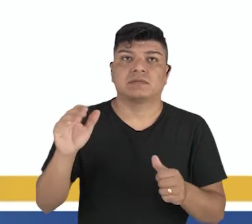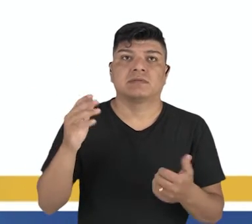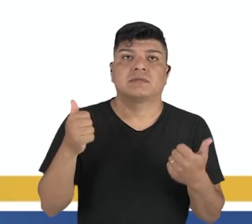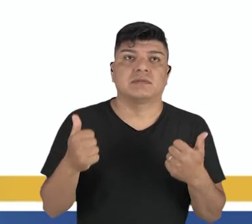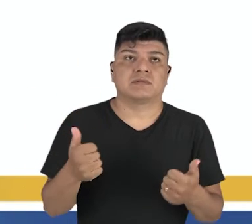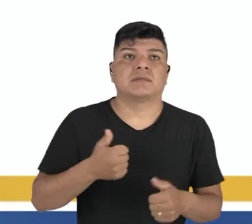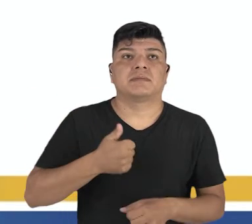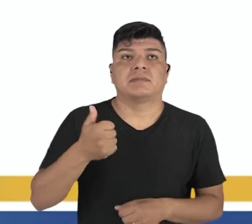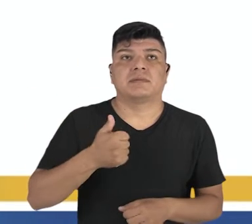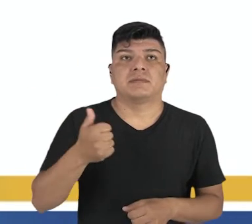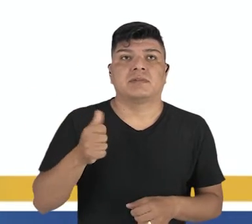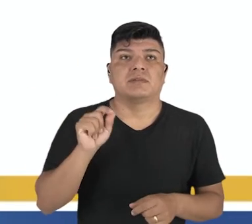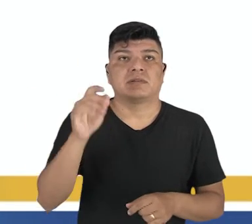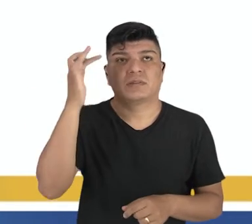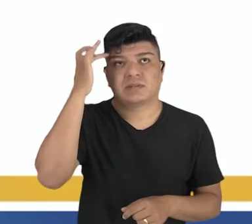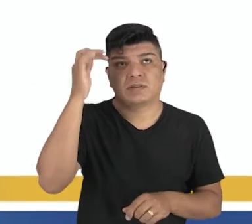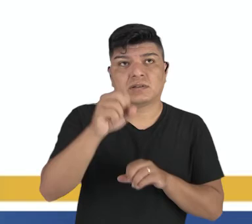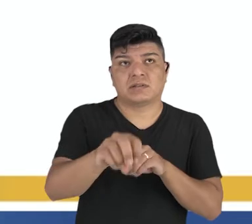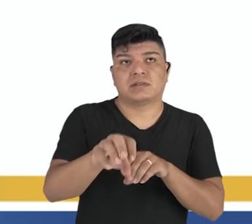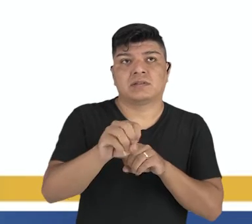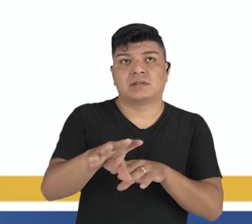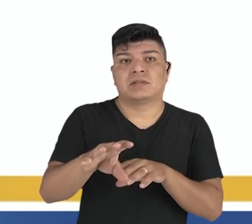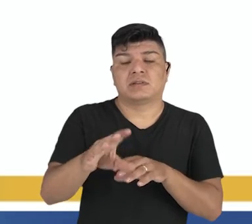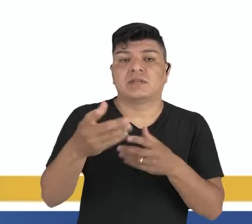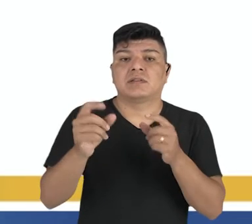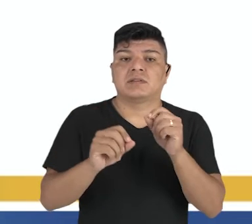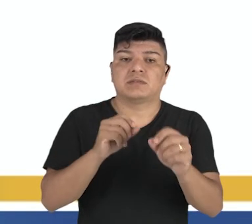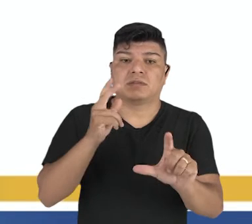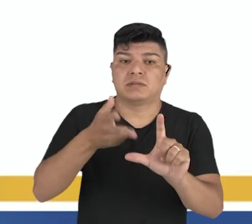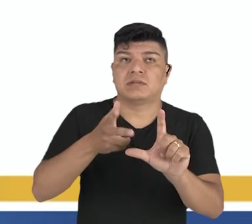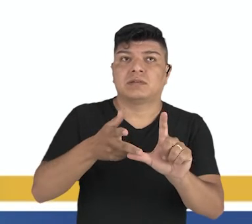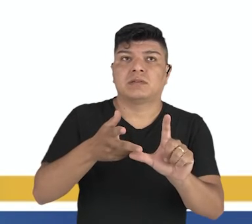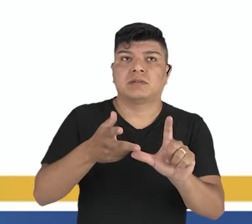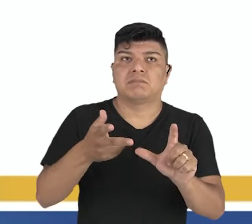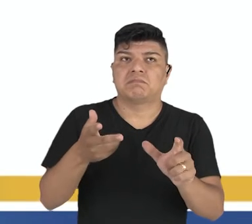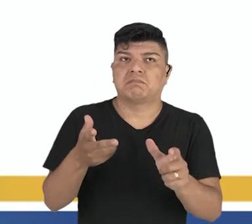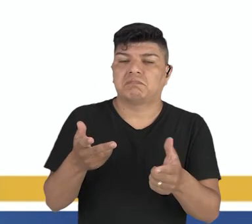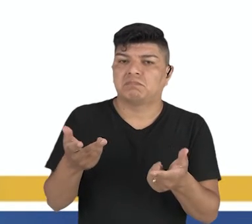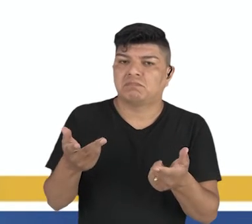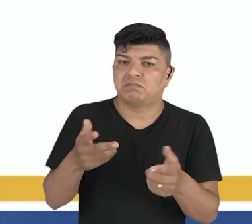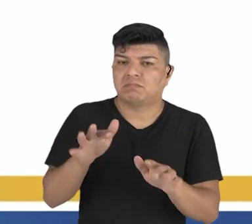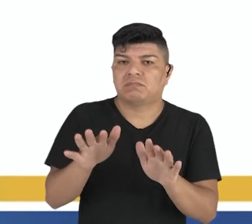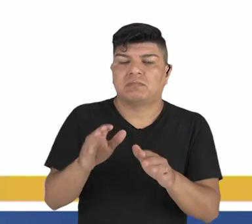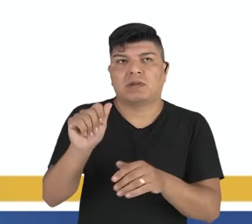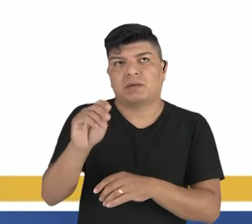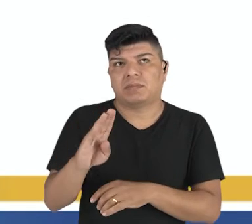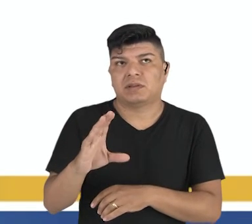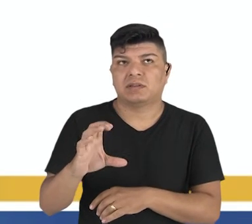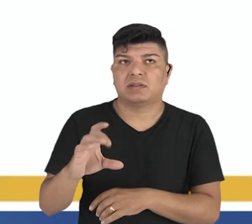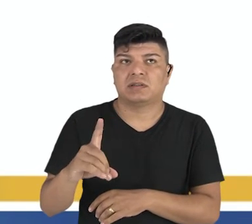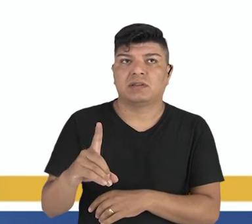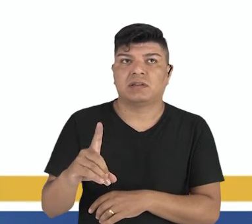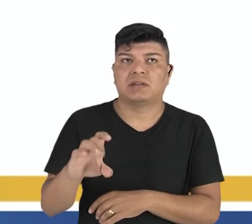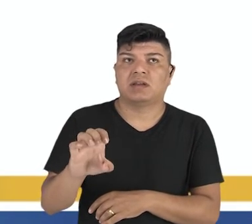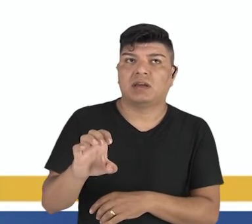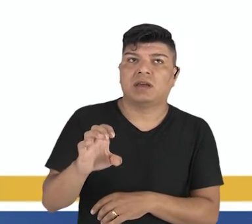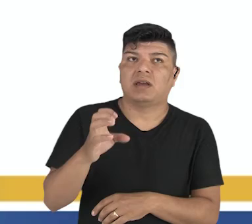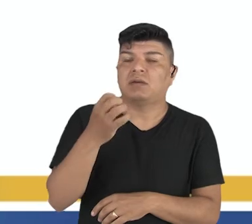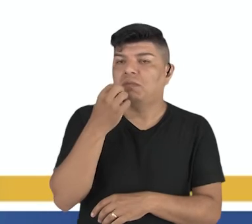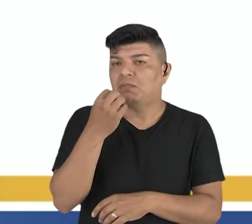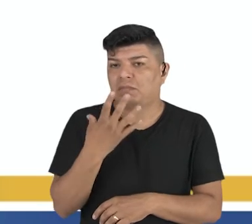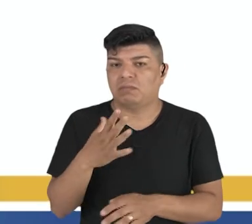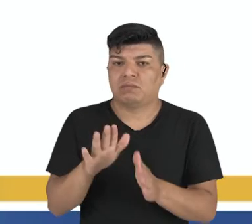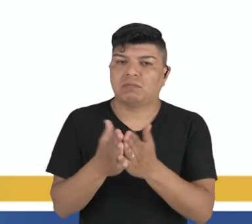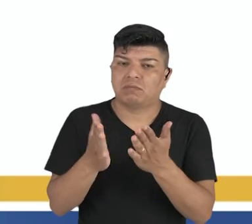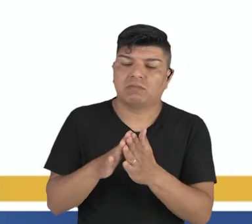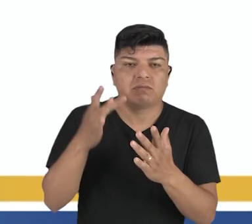Ó. Primeiro, o que você acha da educação à distância em geral? Pobre, baixo da média, média, bem,